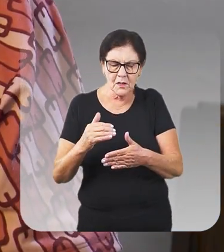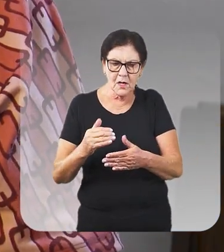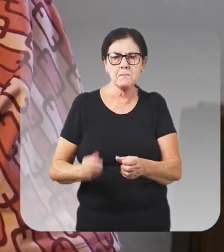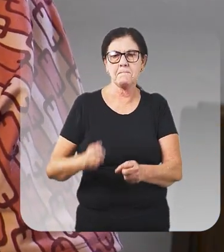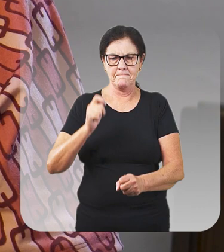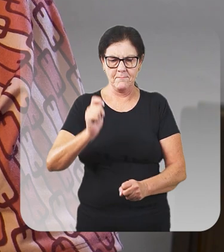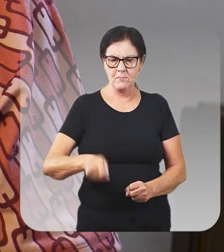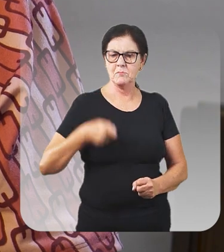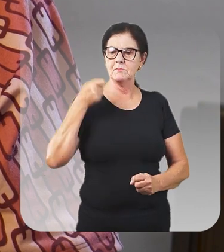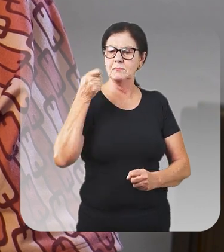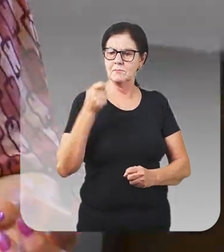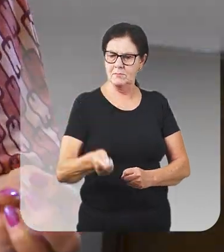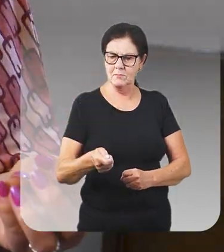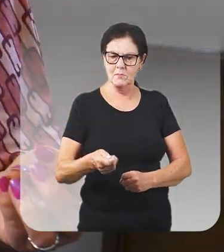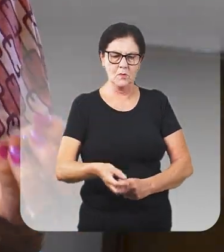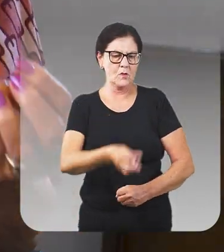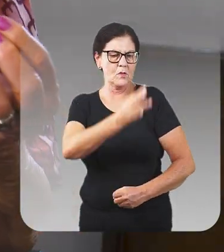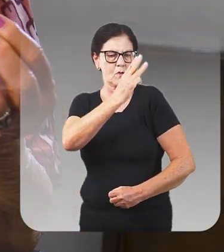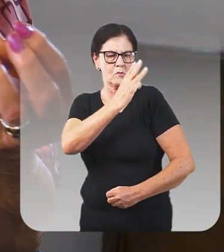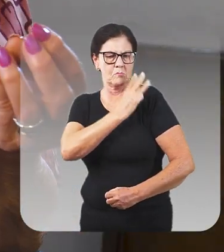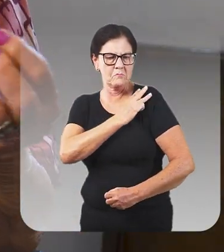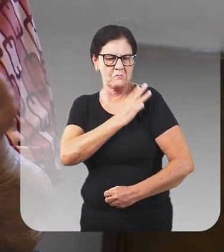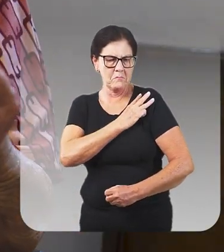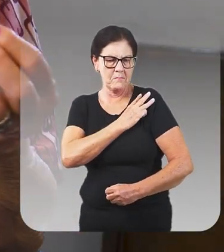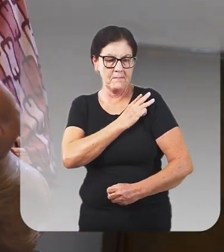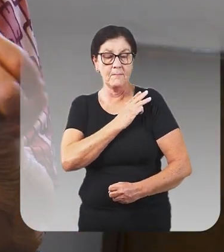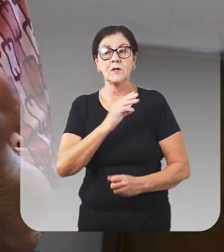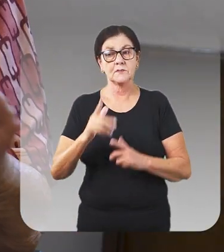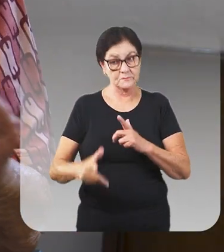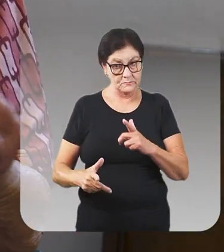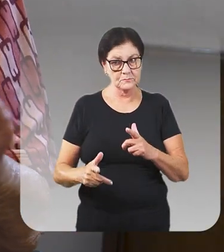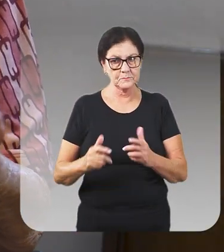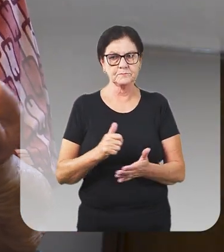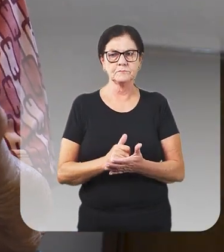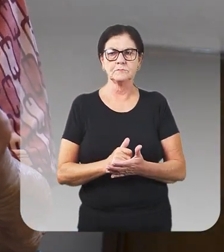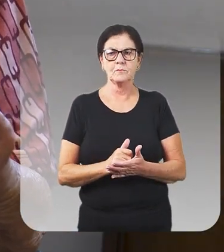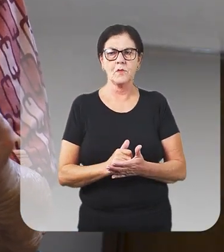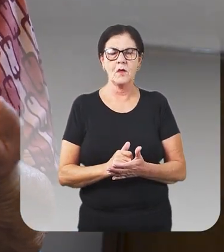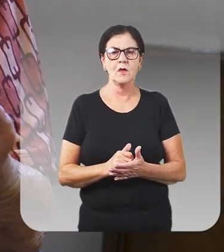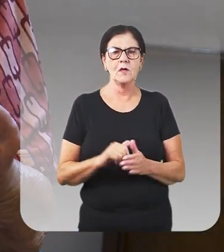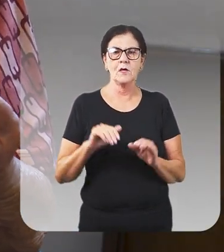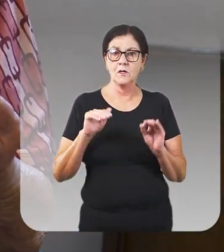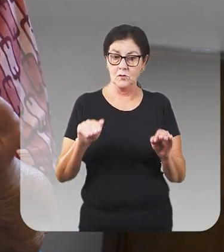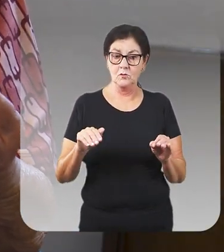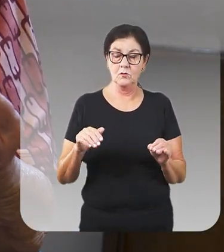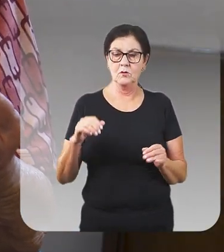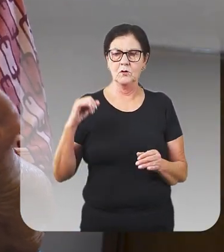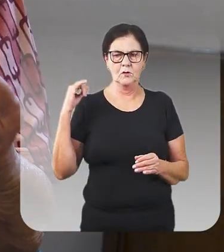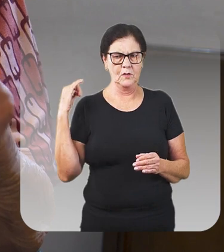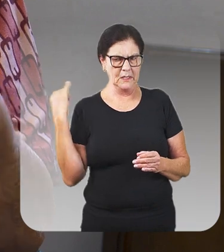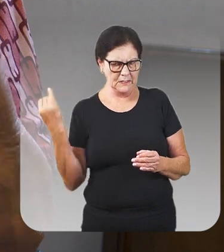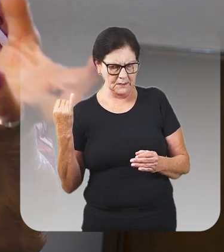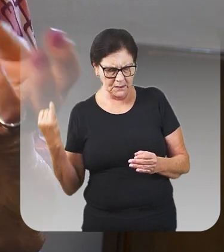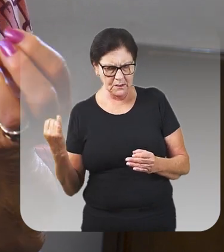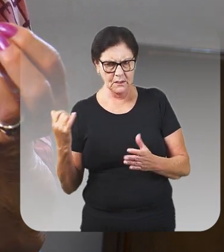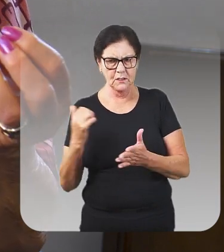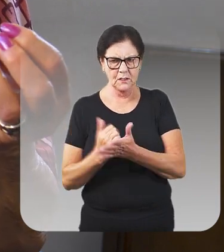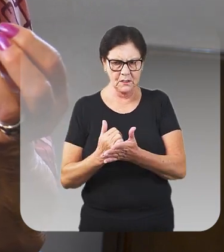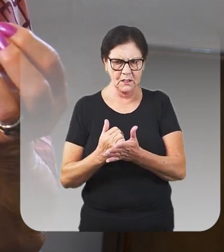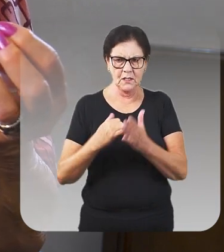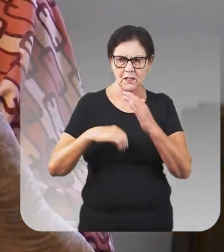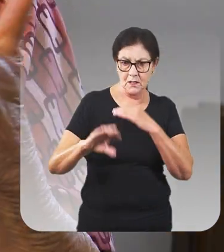ditadura, embora fossem eleitos. E aí houve esse embate entre o interesse dos tenentes e